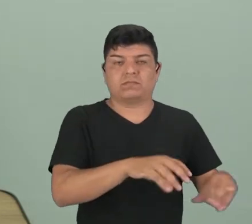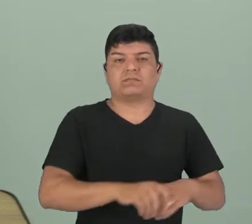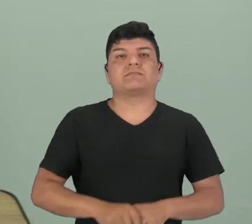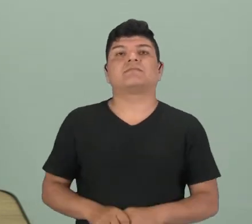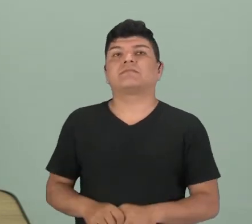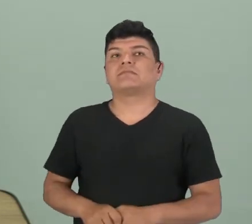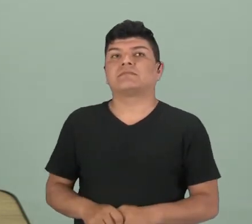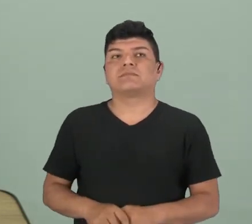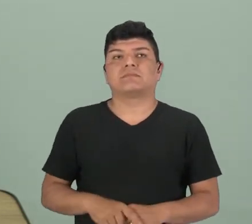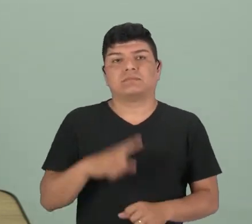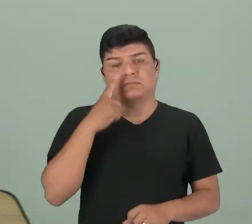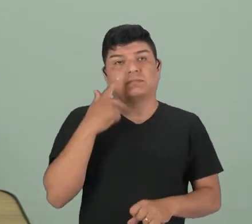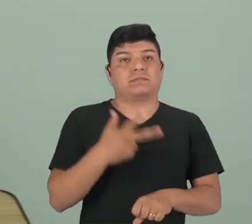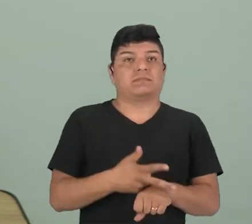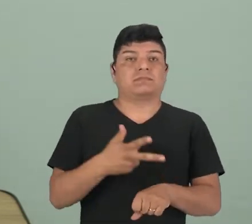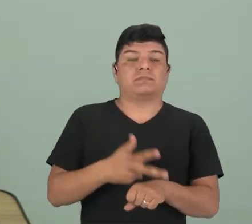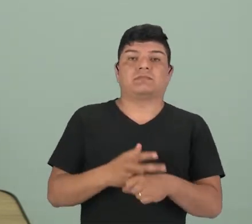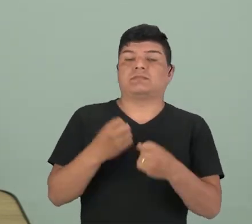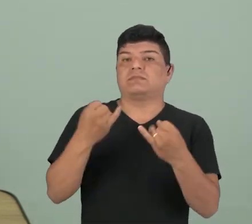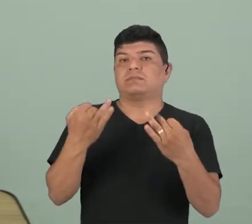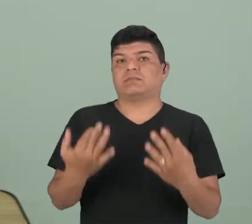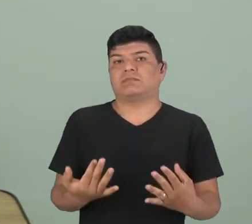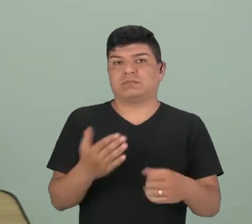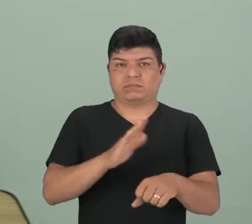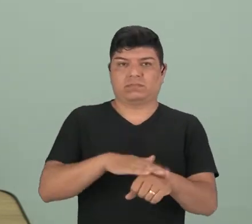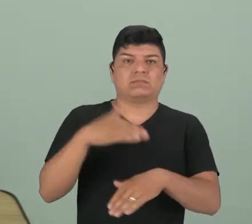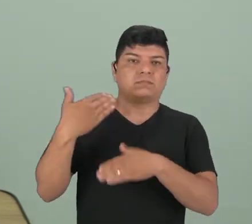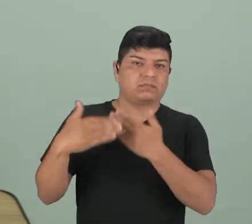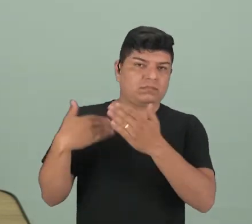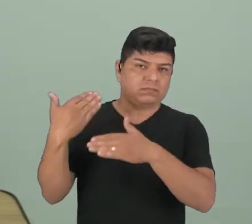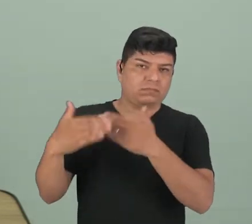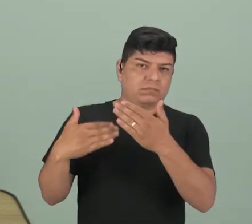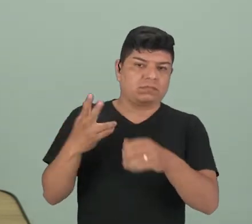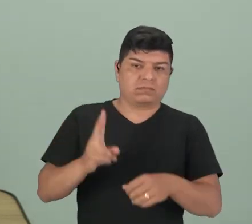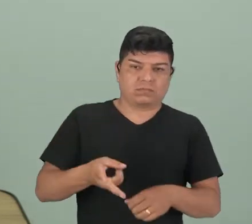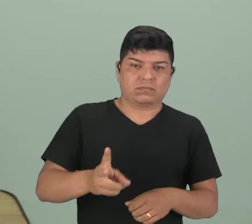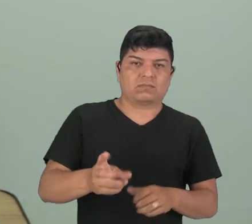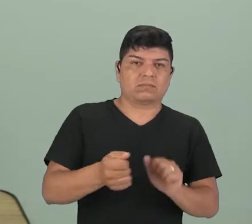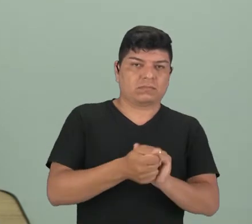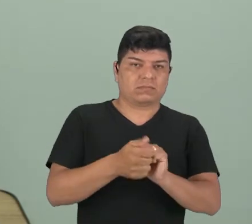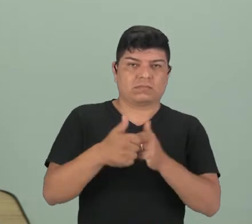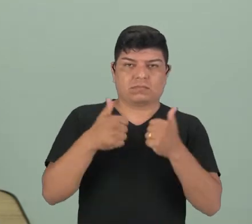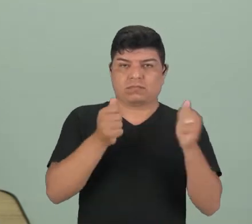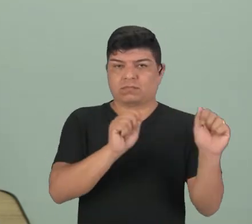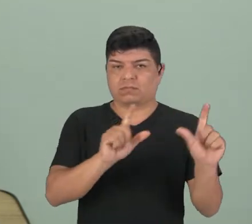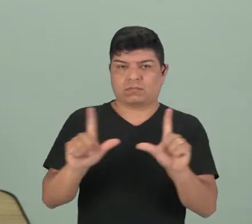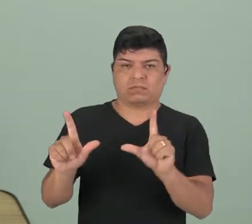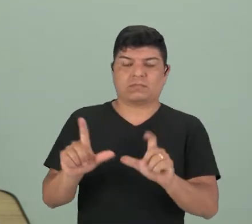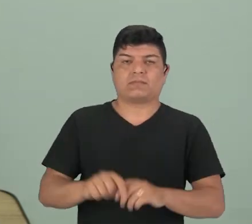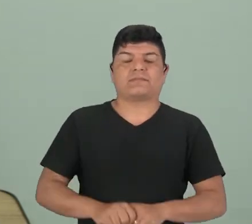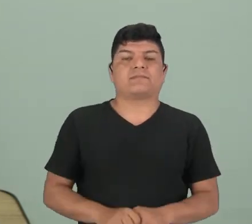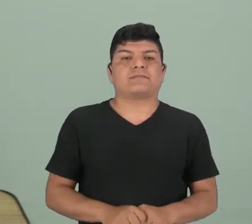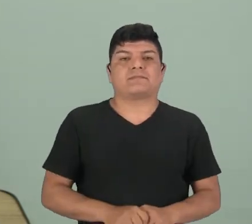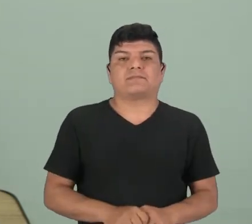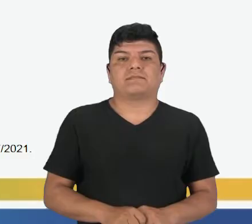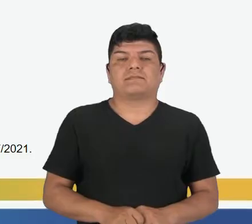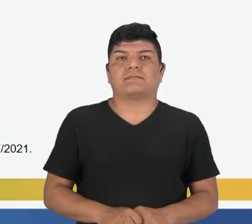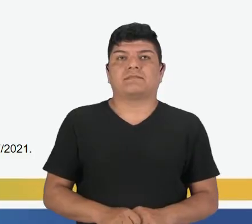história. Vamos ver um vídeo também explicando um pouco mais sobre esse processo, para a gente continuar aqui comigo. Acompanhe na tela de novo, vamos